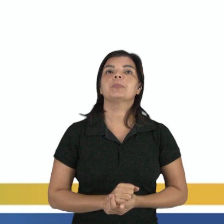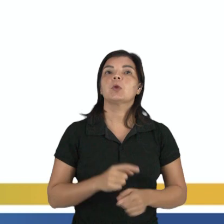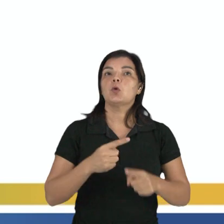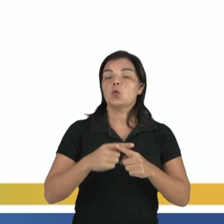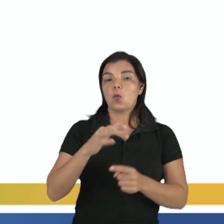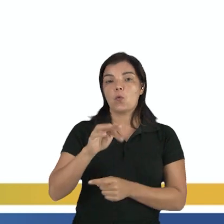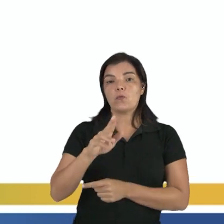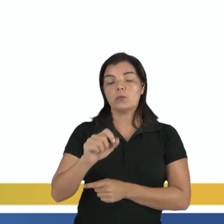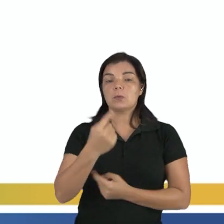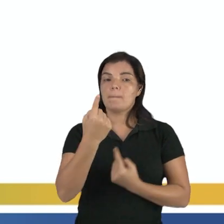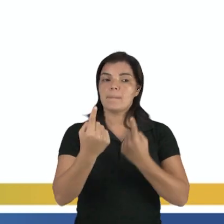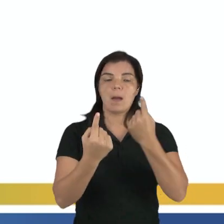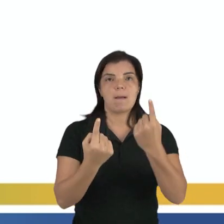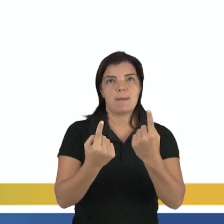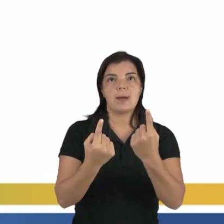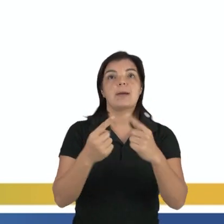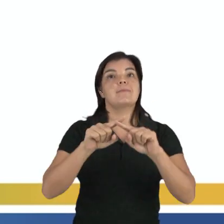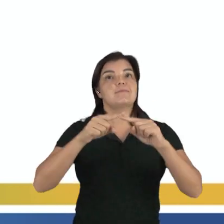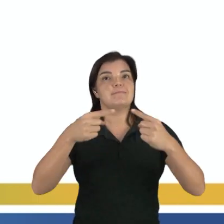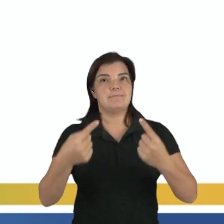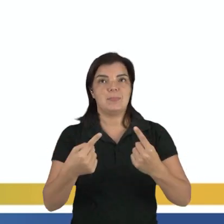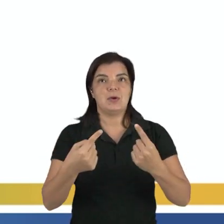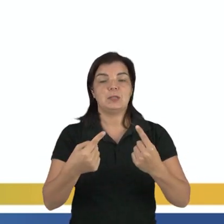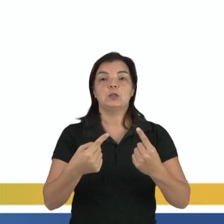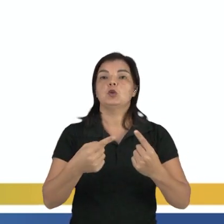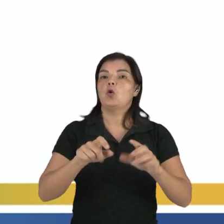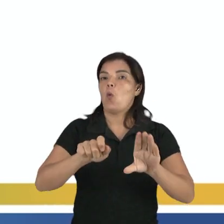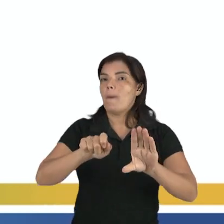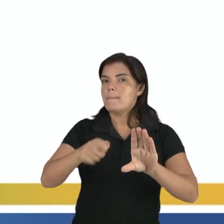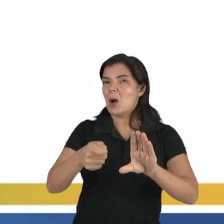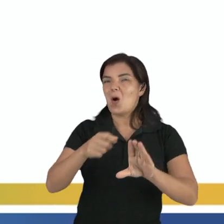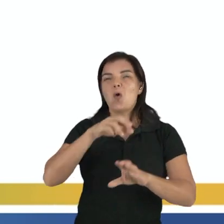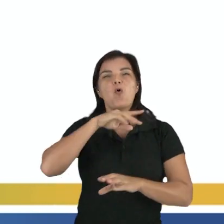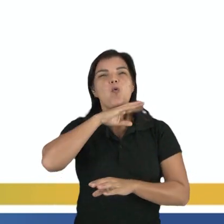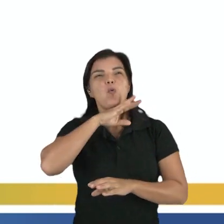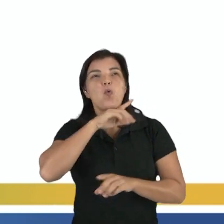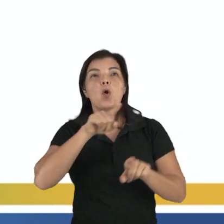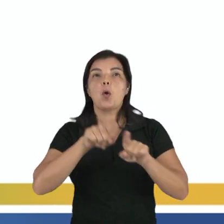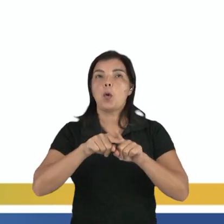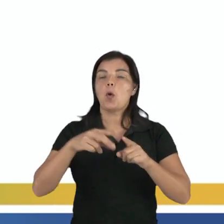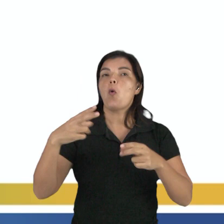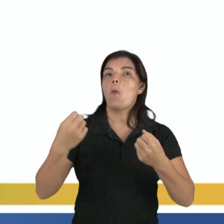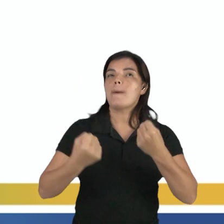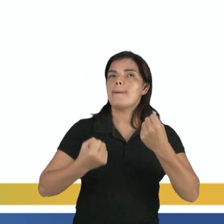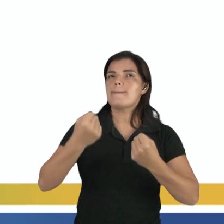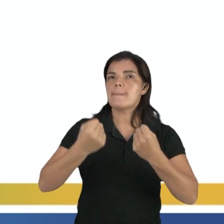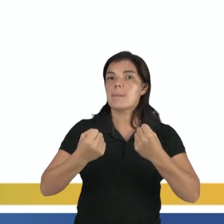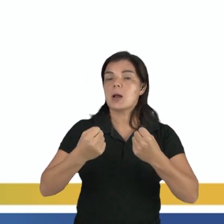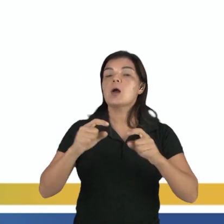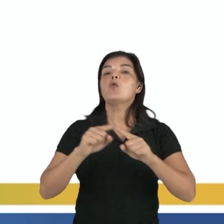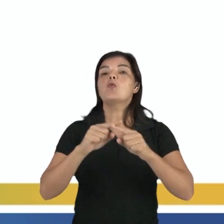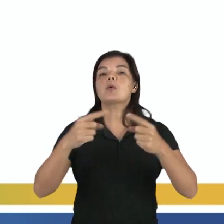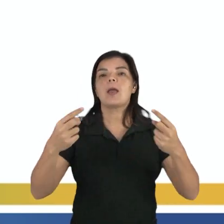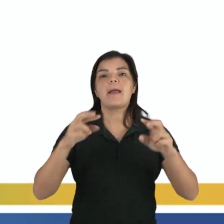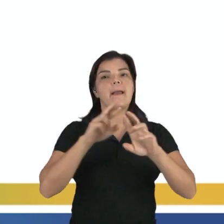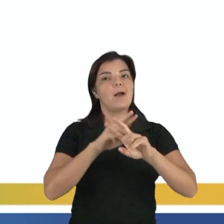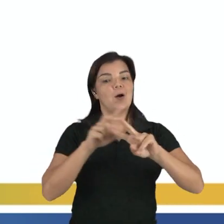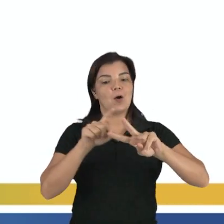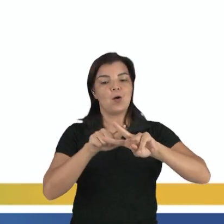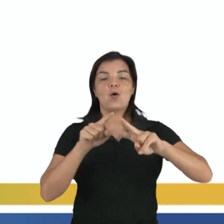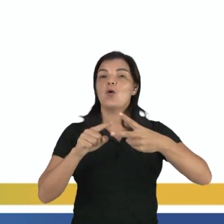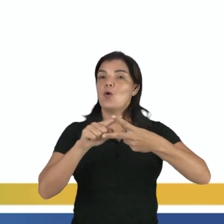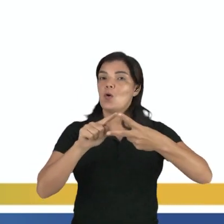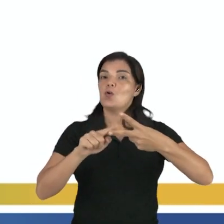como fusível para cada um mas após um mau funcionamento o motorista passou a conectá-los em paralelo